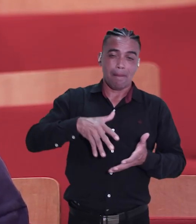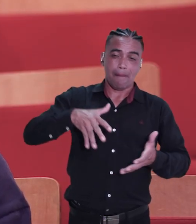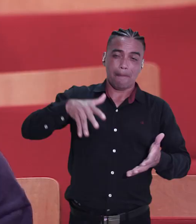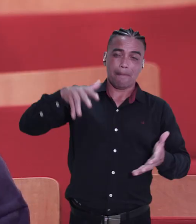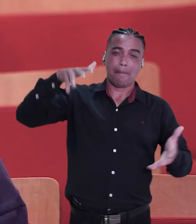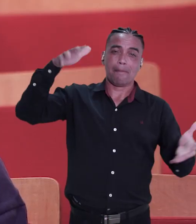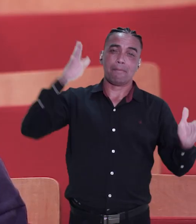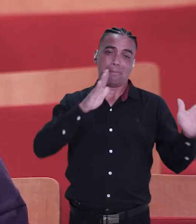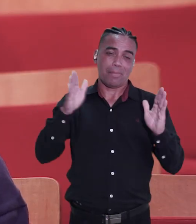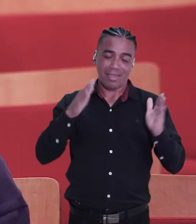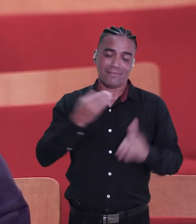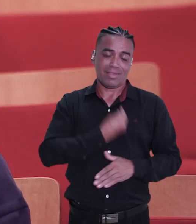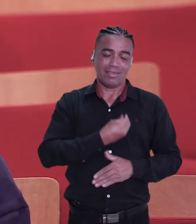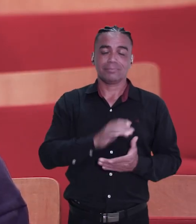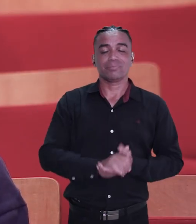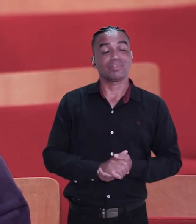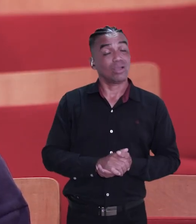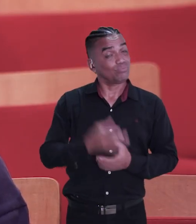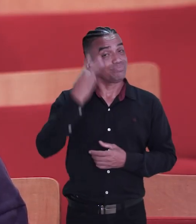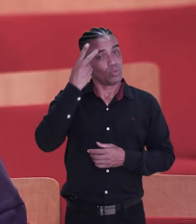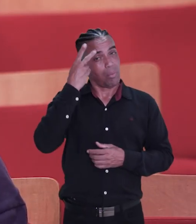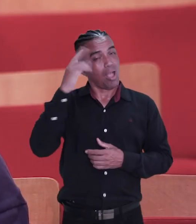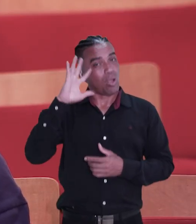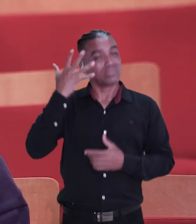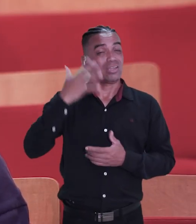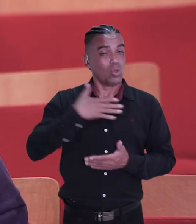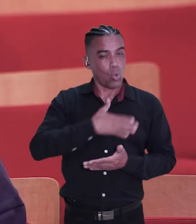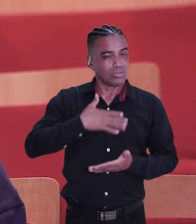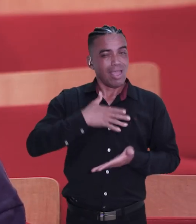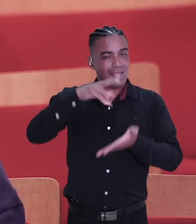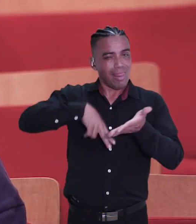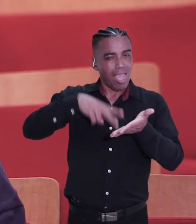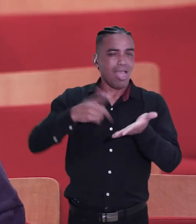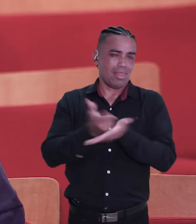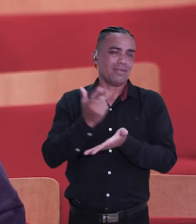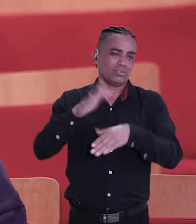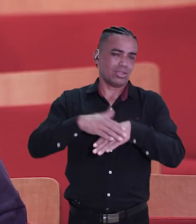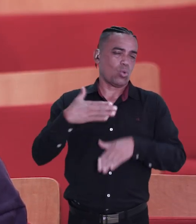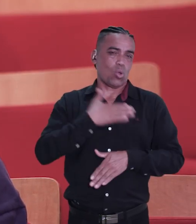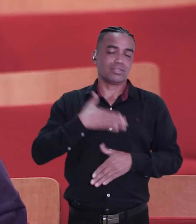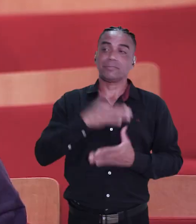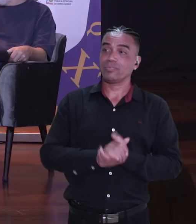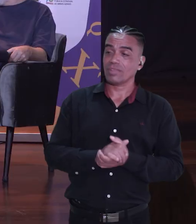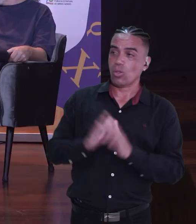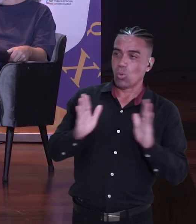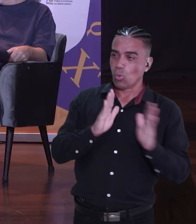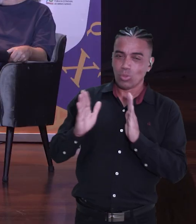aumentando, né? Então isso é cada vez mais comum, viu? Gostei muito, te agradeço pelo livro.